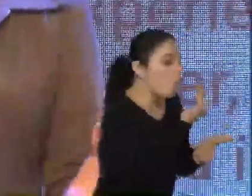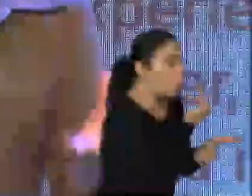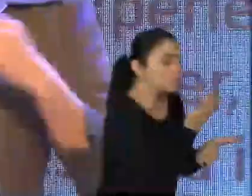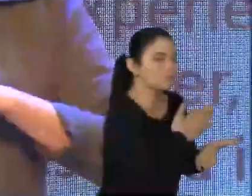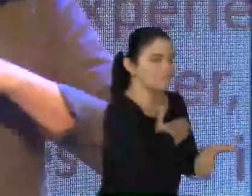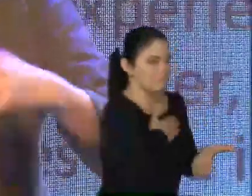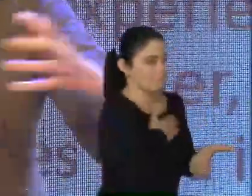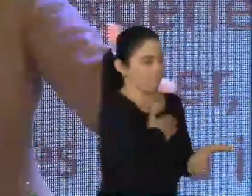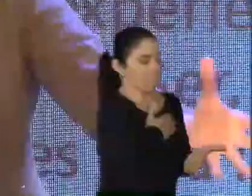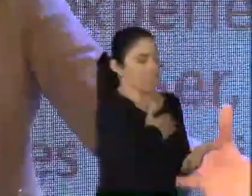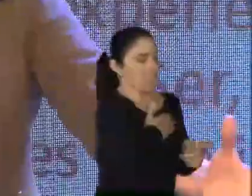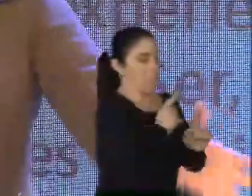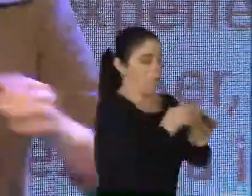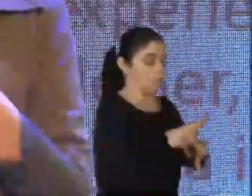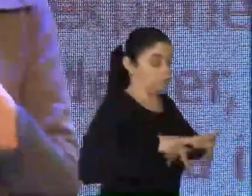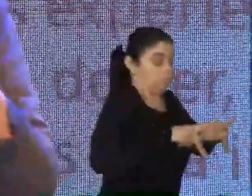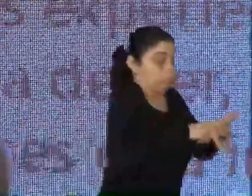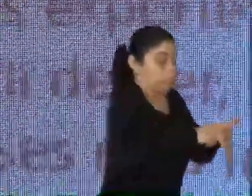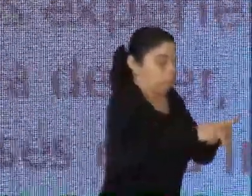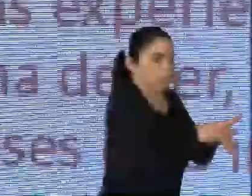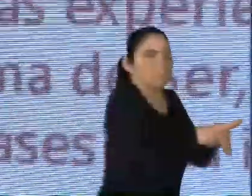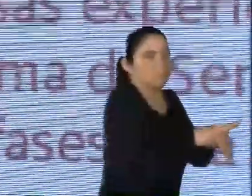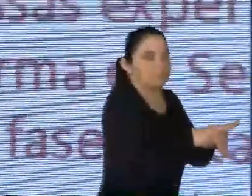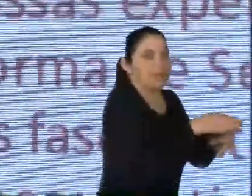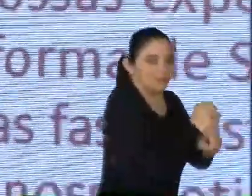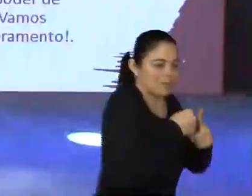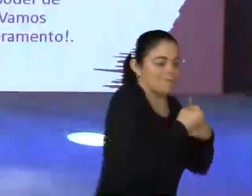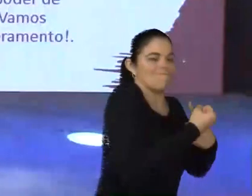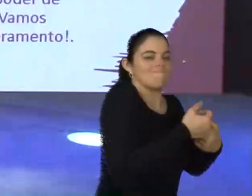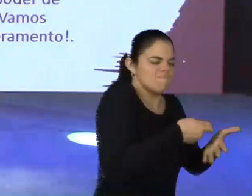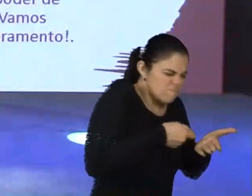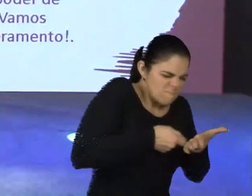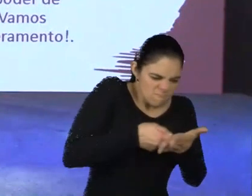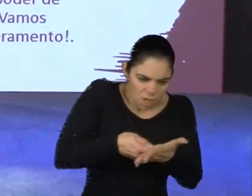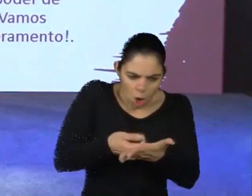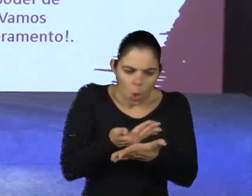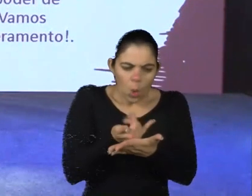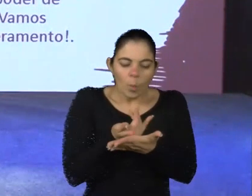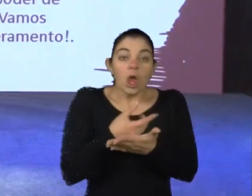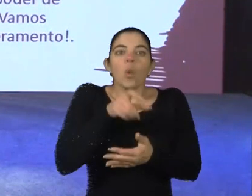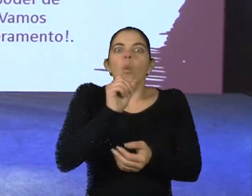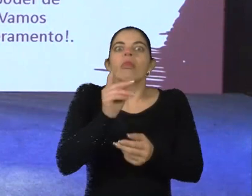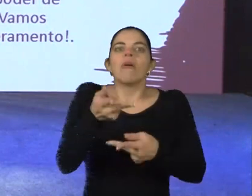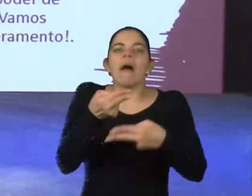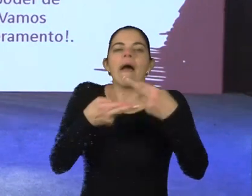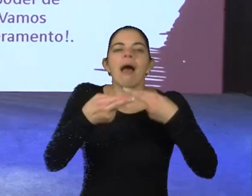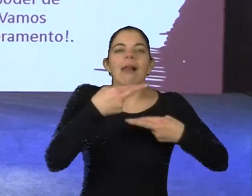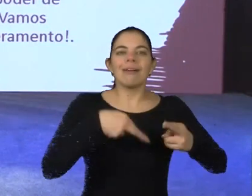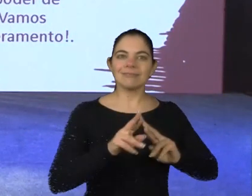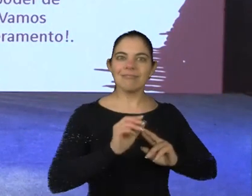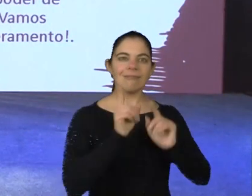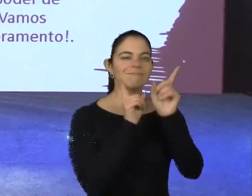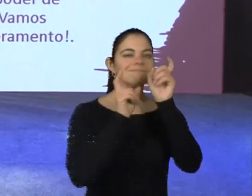sim, a gente pôde sobreviver em todo esse tempo. Quando a gente tem essa relação de alimentação com a nossa